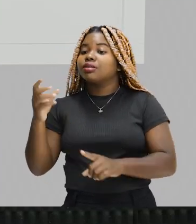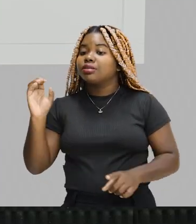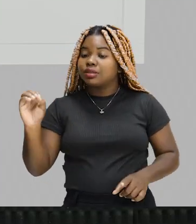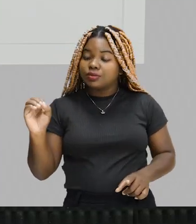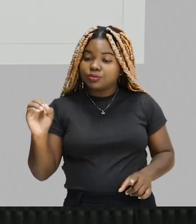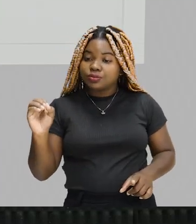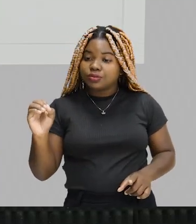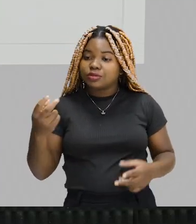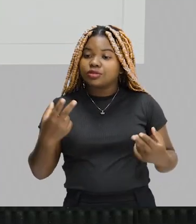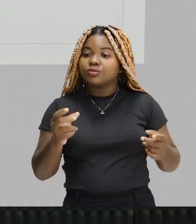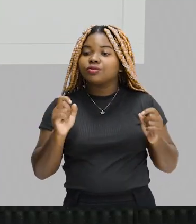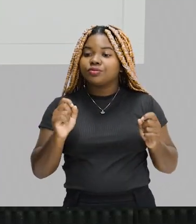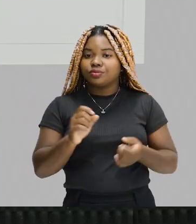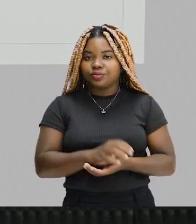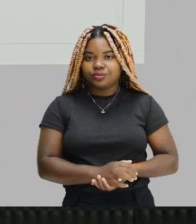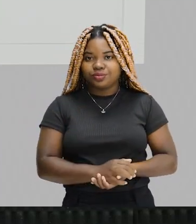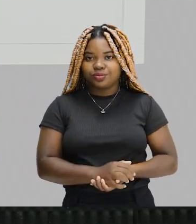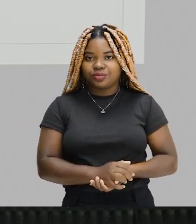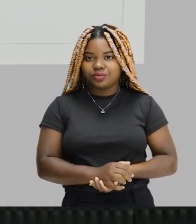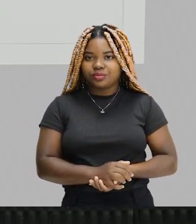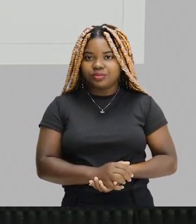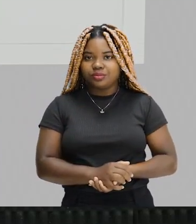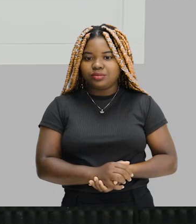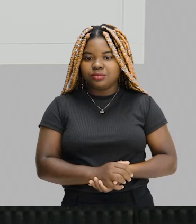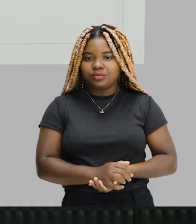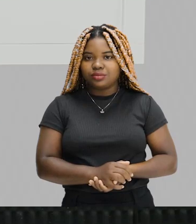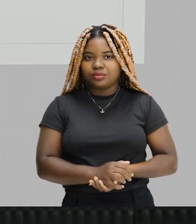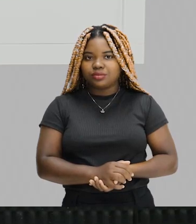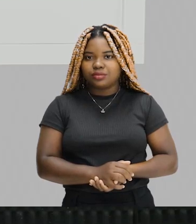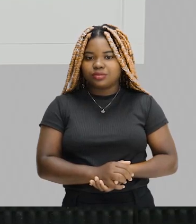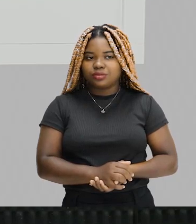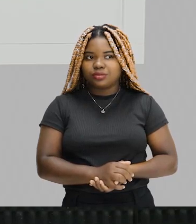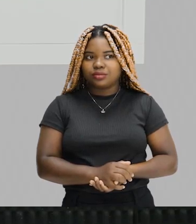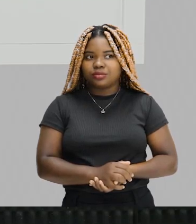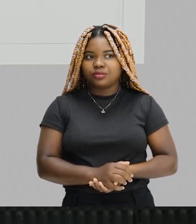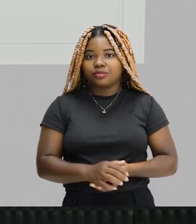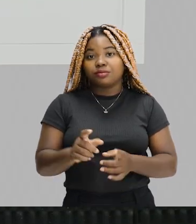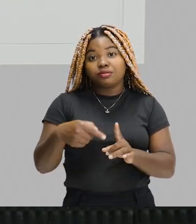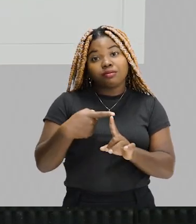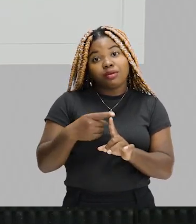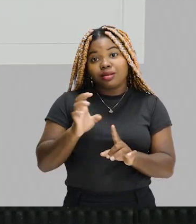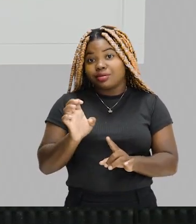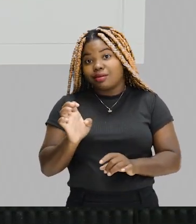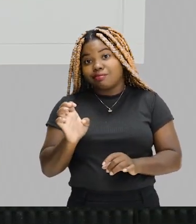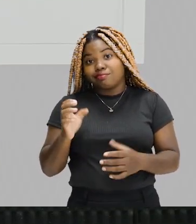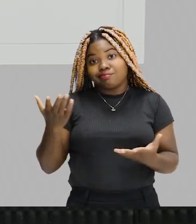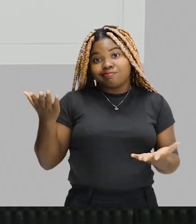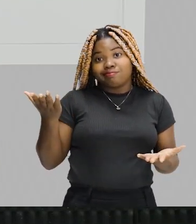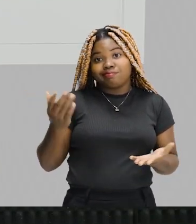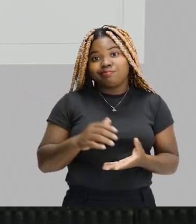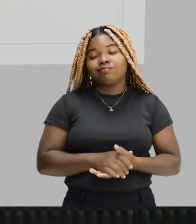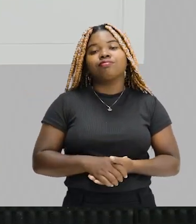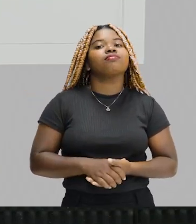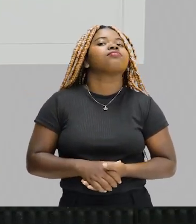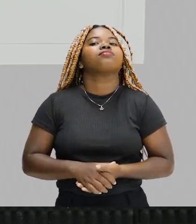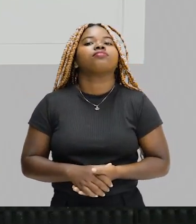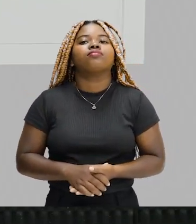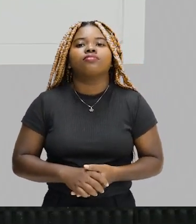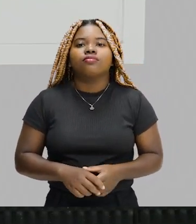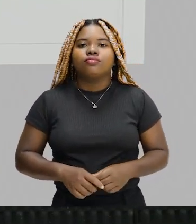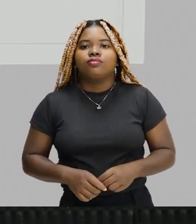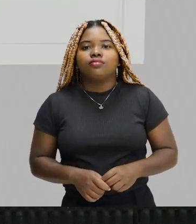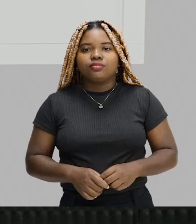Mais E e mais zero vai ser igual a mais E, né? Ok?